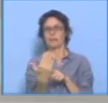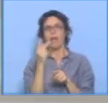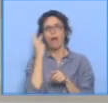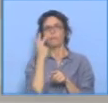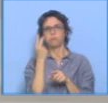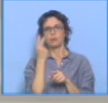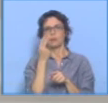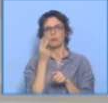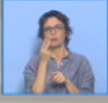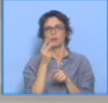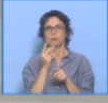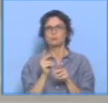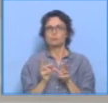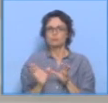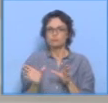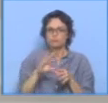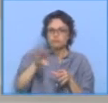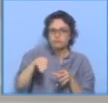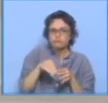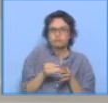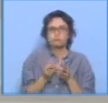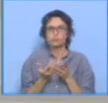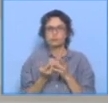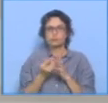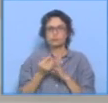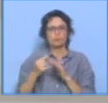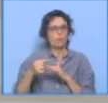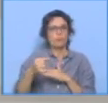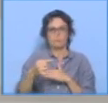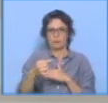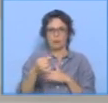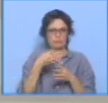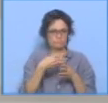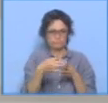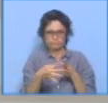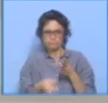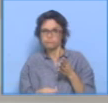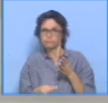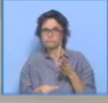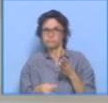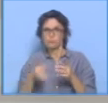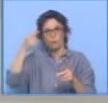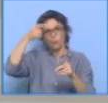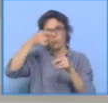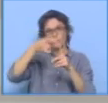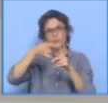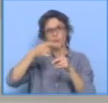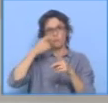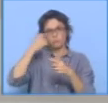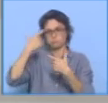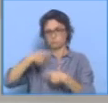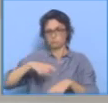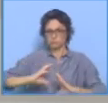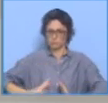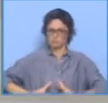implica, da maneira mais radical para a realização plena do ser humano. É essa a